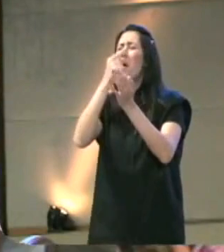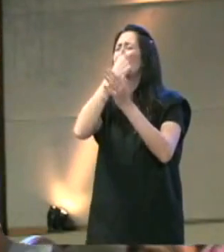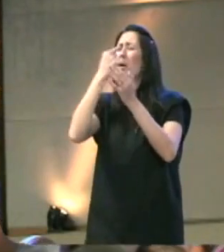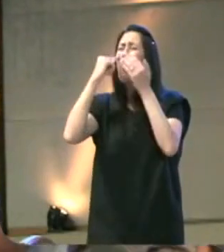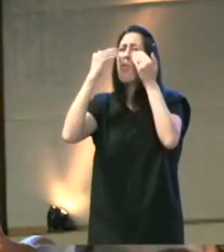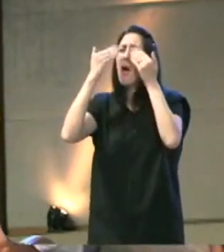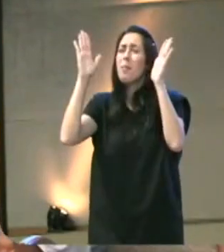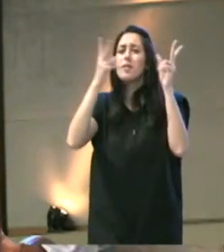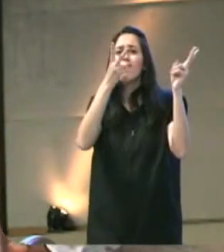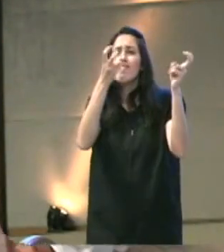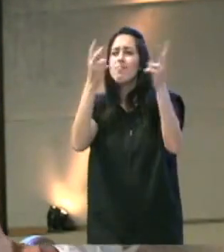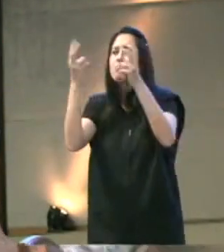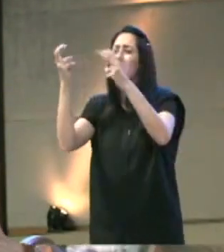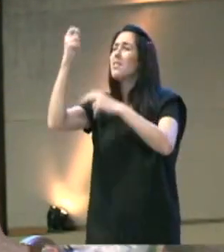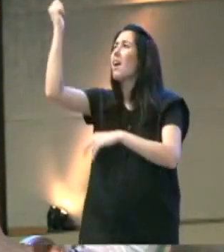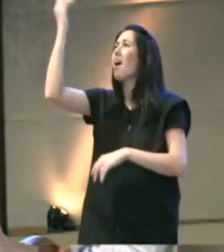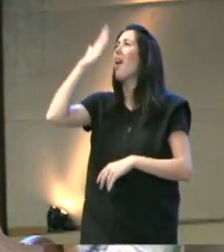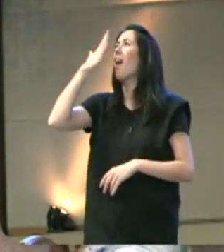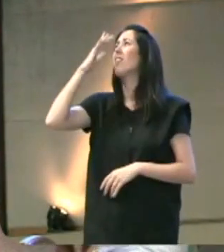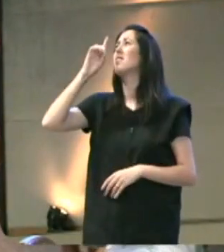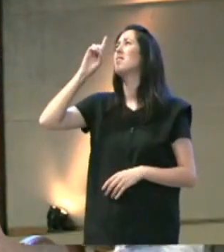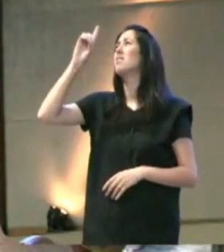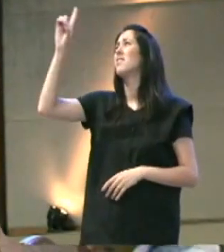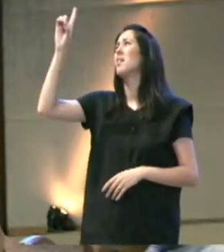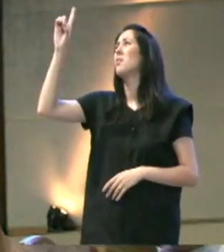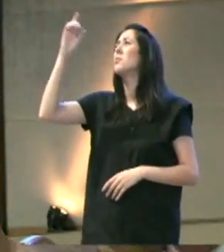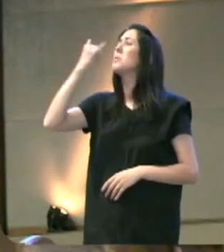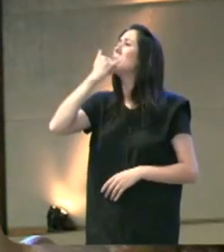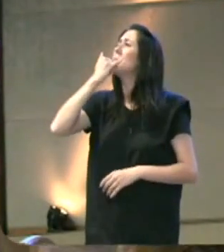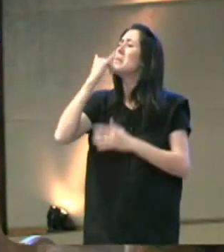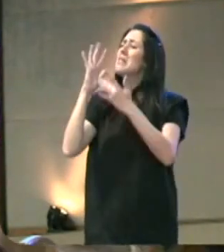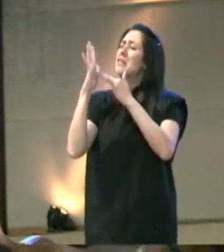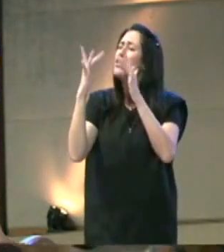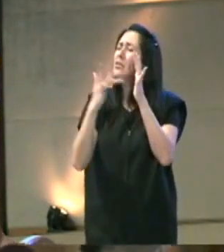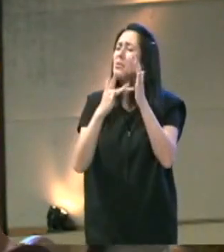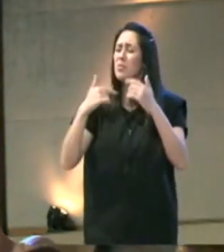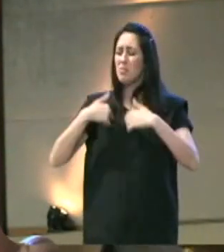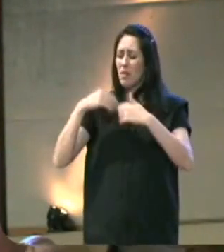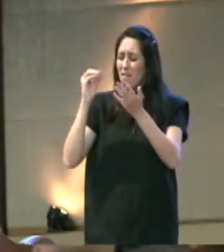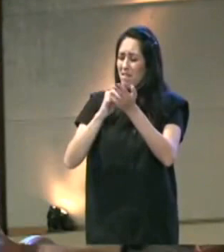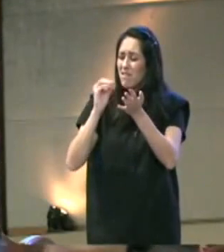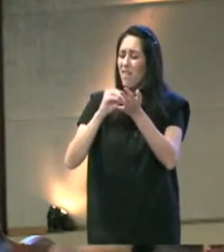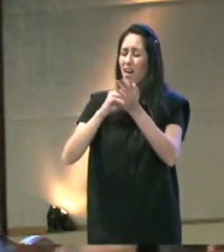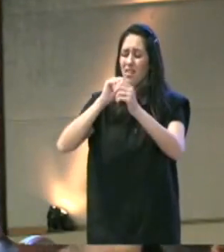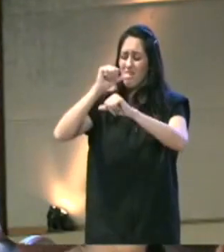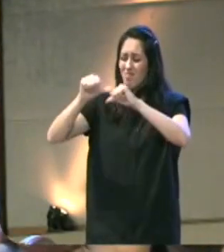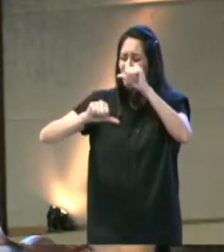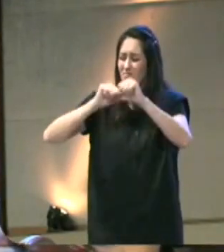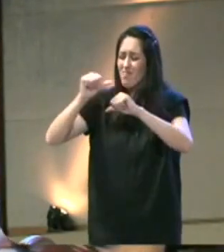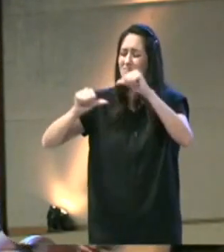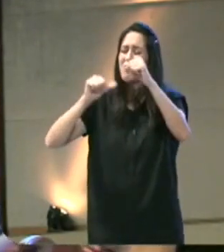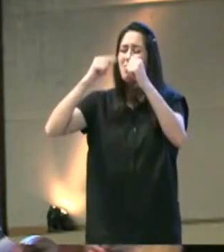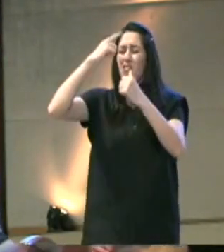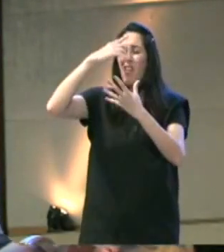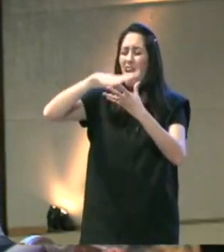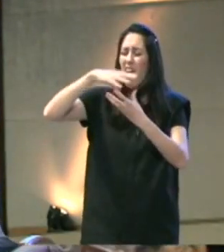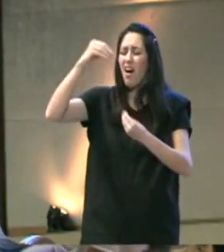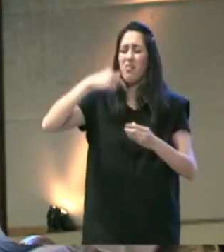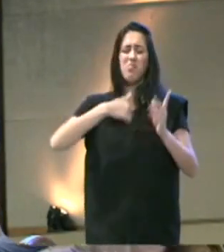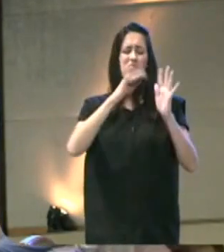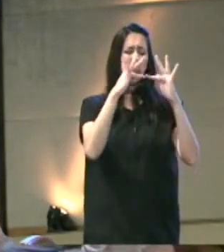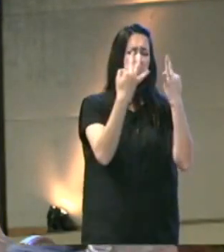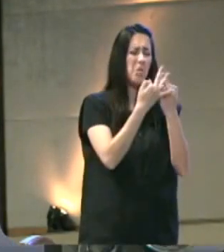vai dizer: Senhor Jesus, eu ouvi isso no meu coração, o Senhor falou isso para mim. Minha casa está assim,